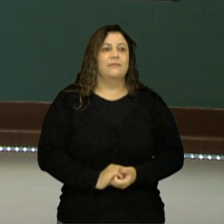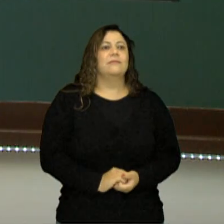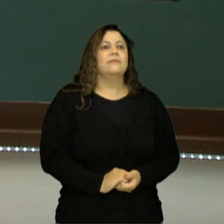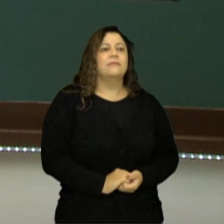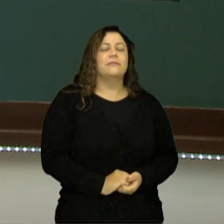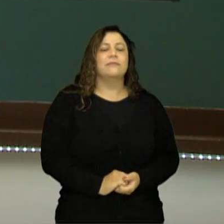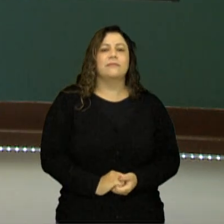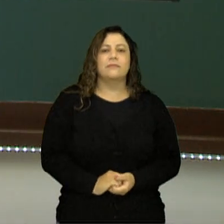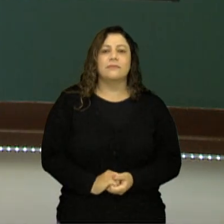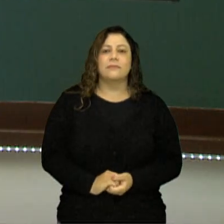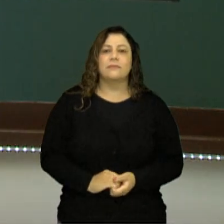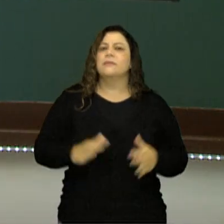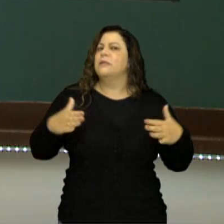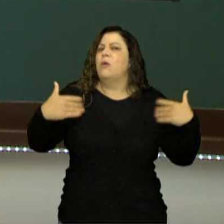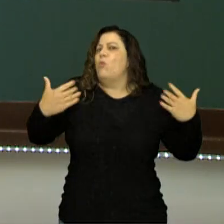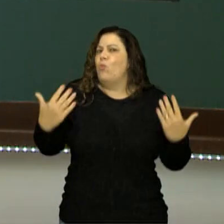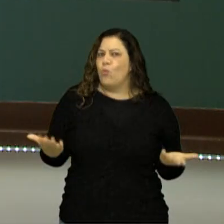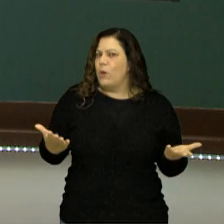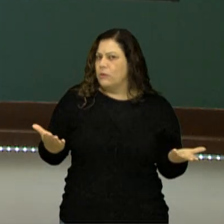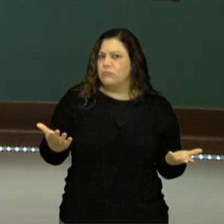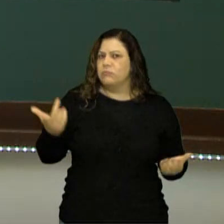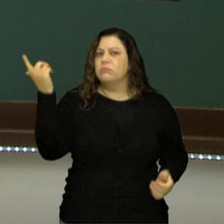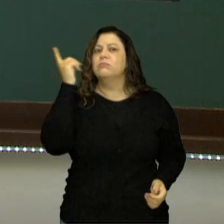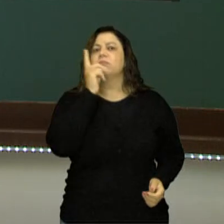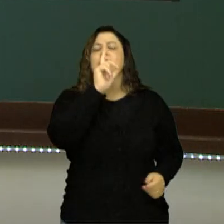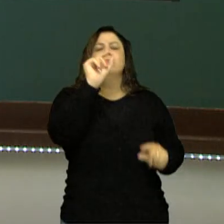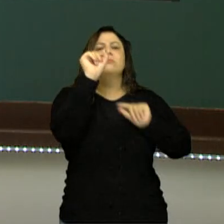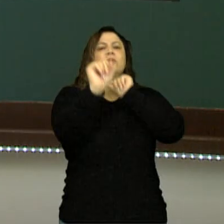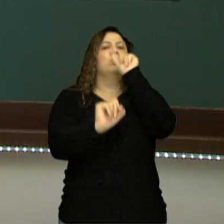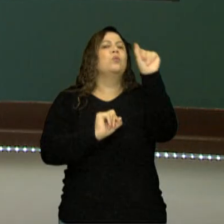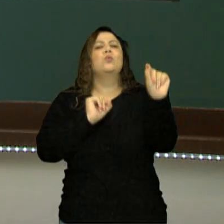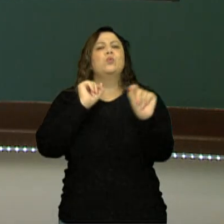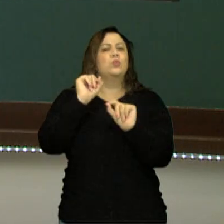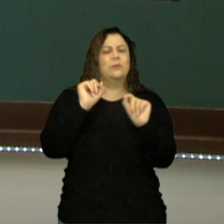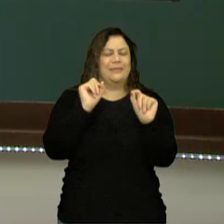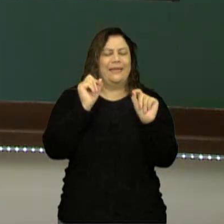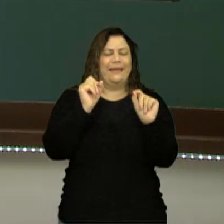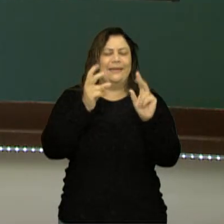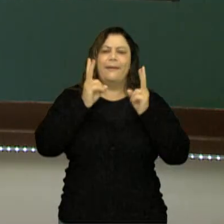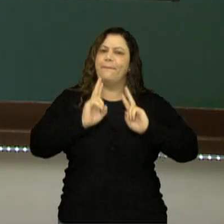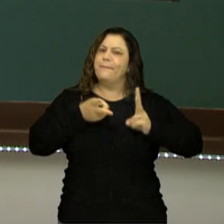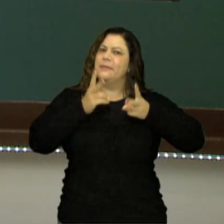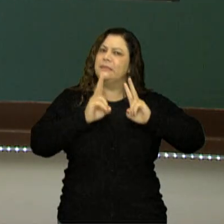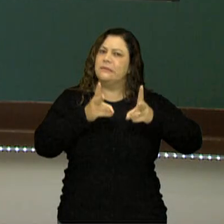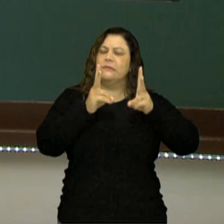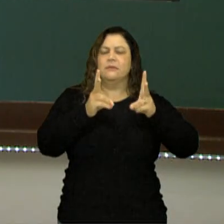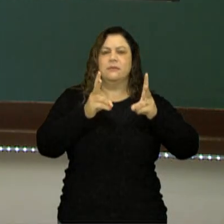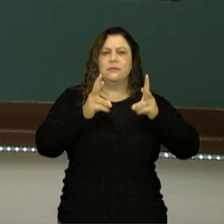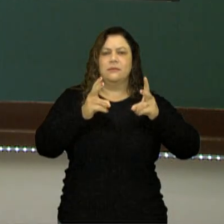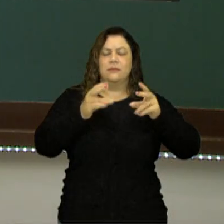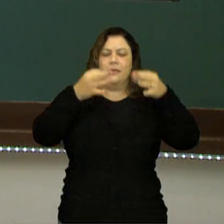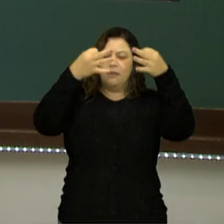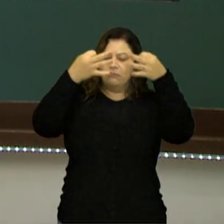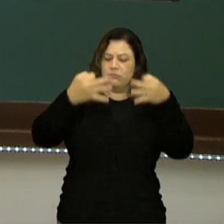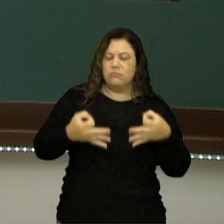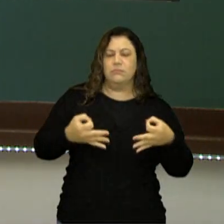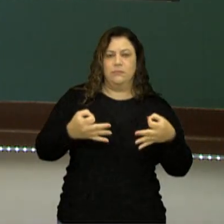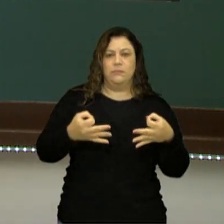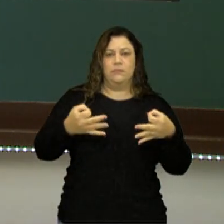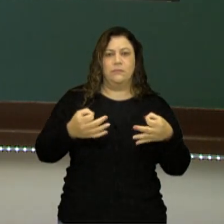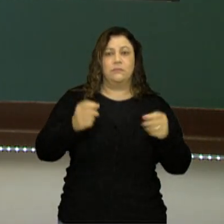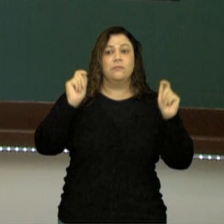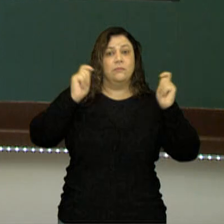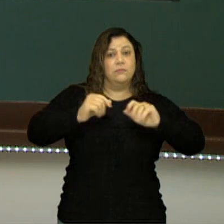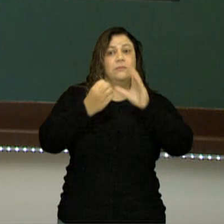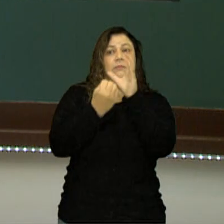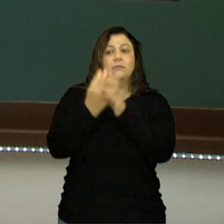E aí, quando é que vai se alcançar, então, essa estabilidade necessária para que se pudesse formar